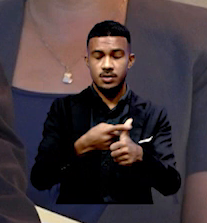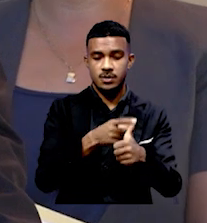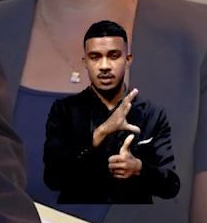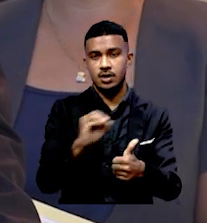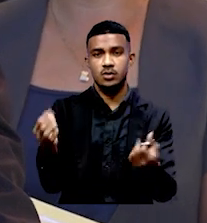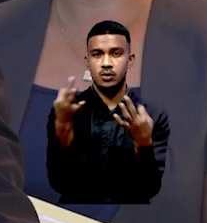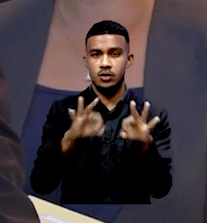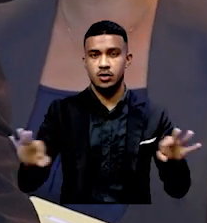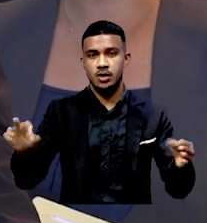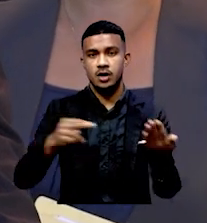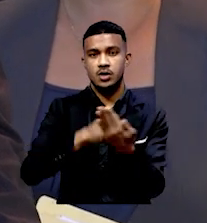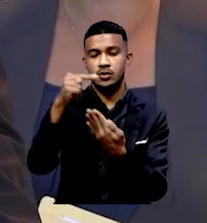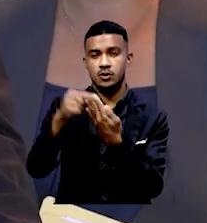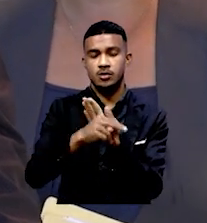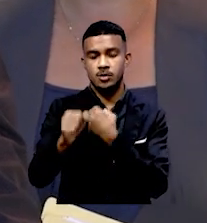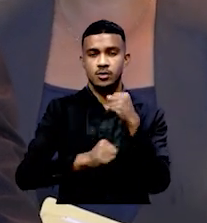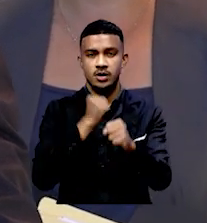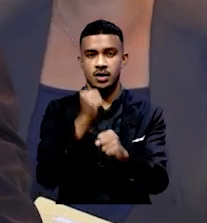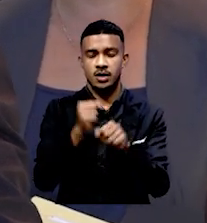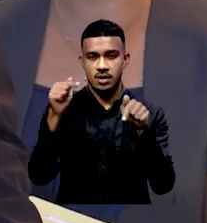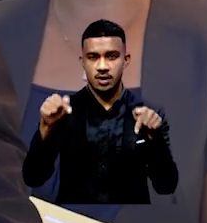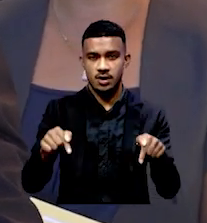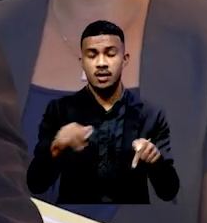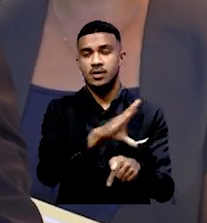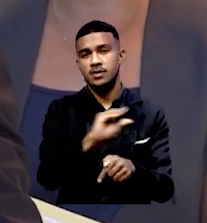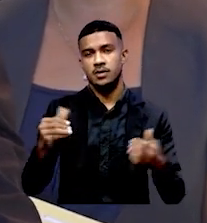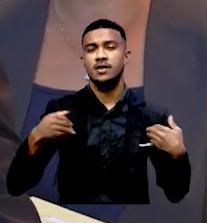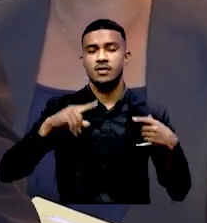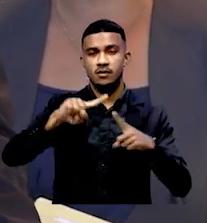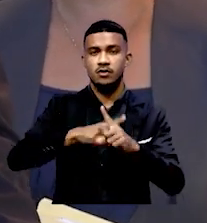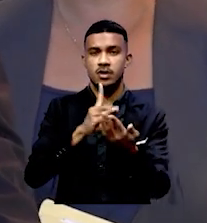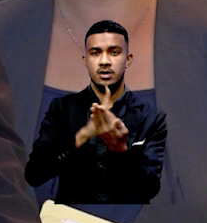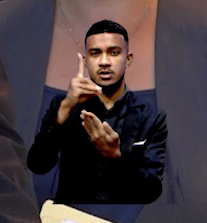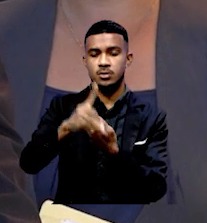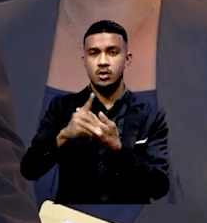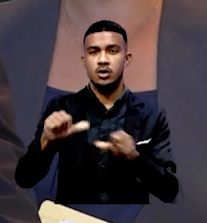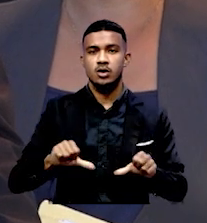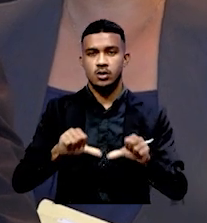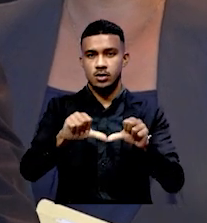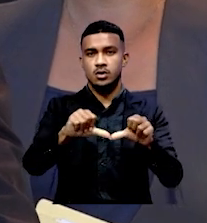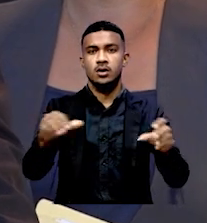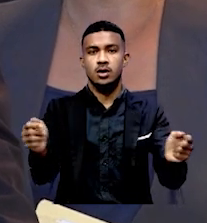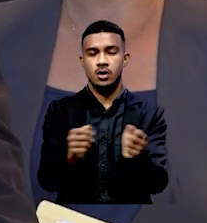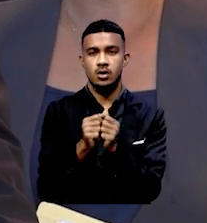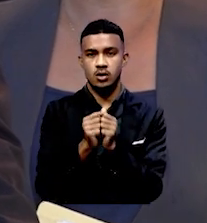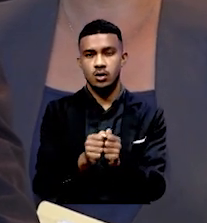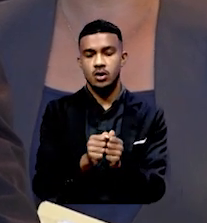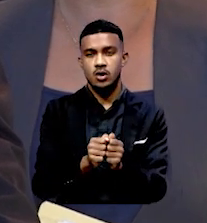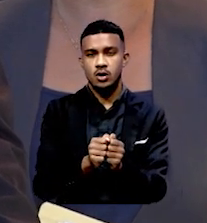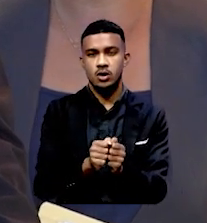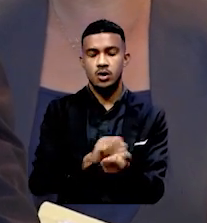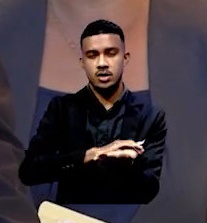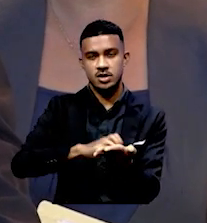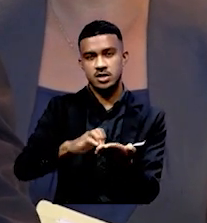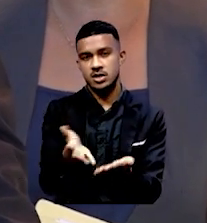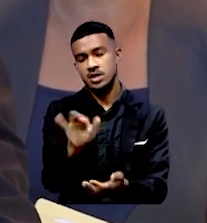em novembro, tinha ainda, né? No dia fulano de dezembro, se continua a atualização do Circelo.